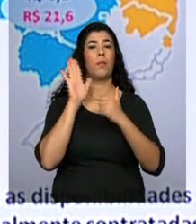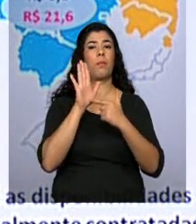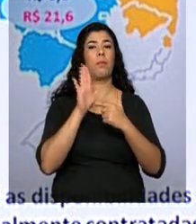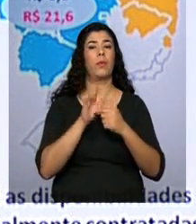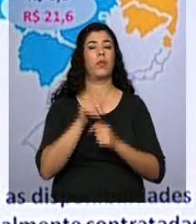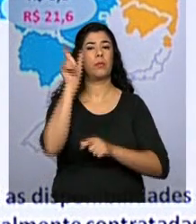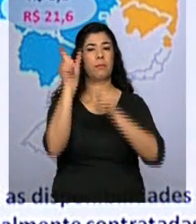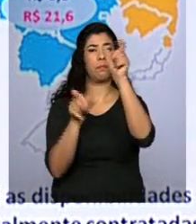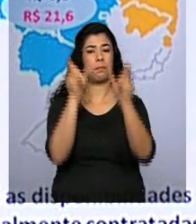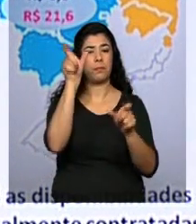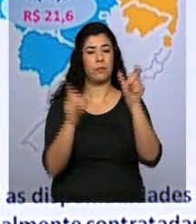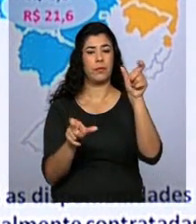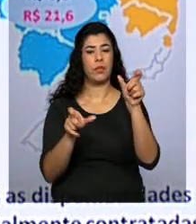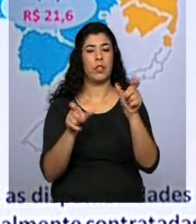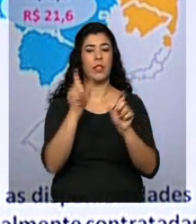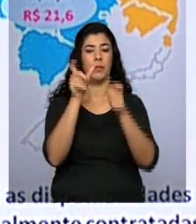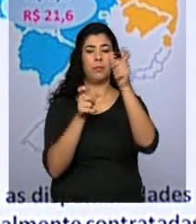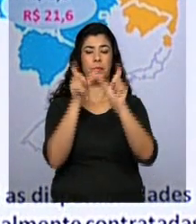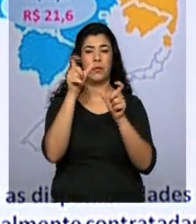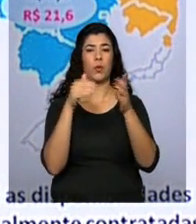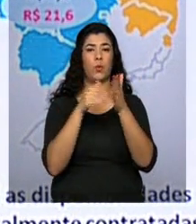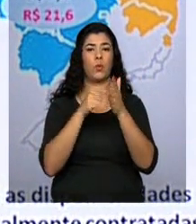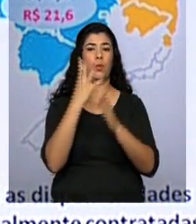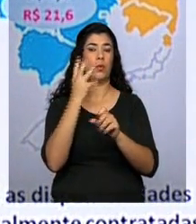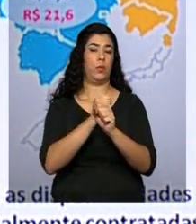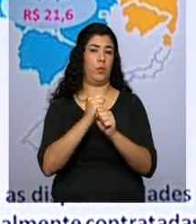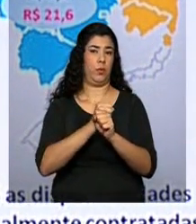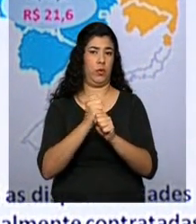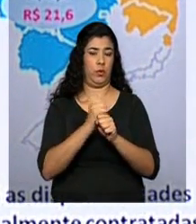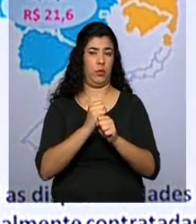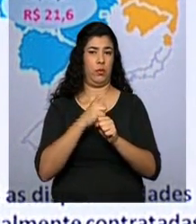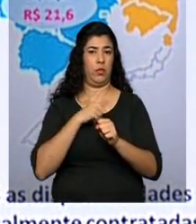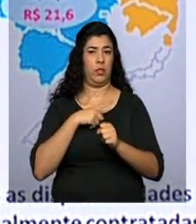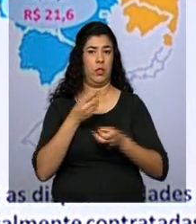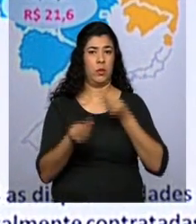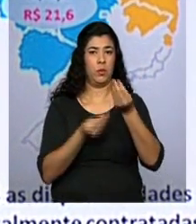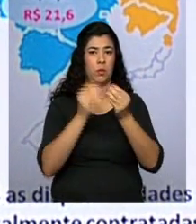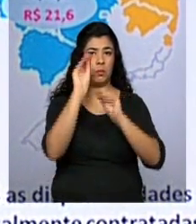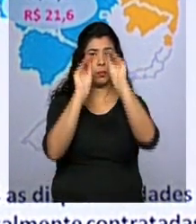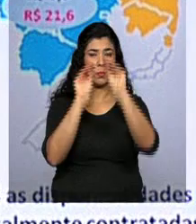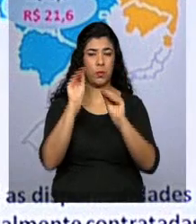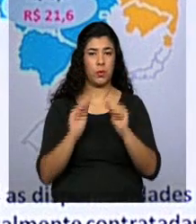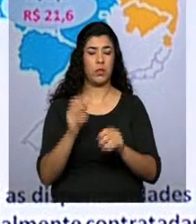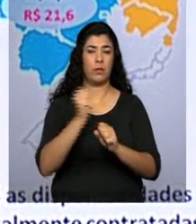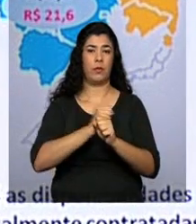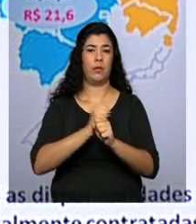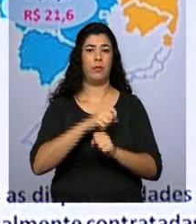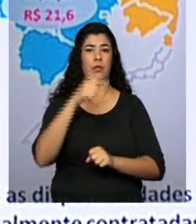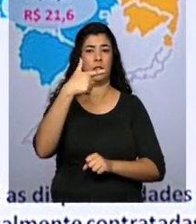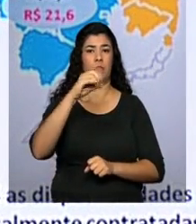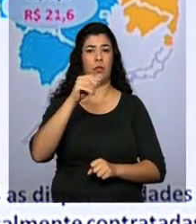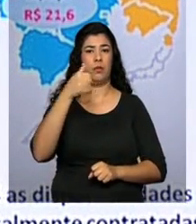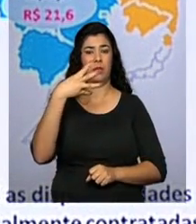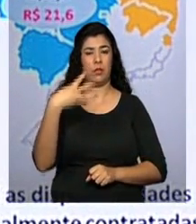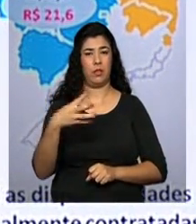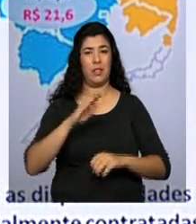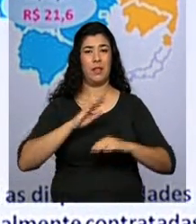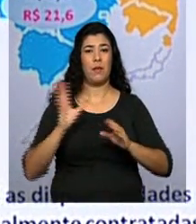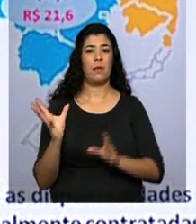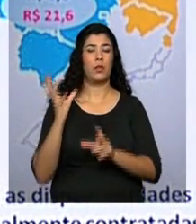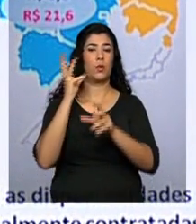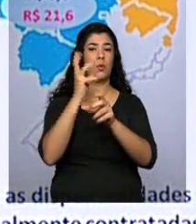29 bilhões eh foram aplicados eh no ano de 2014 mas 103